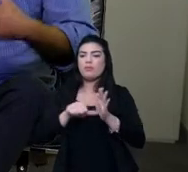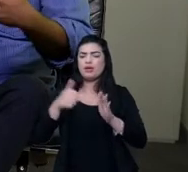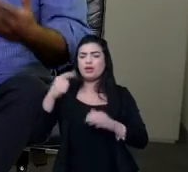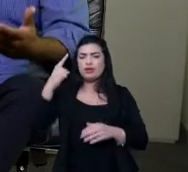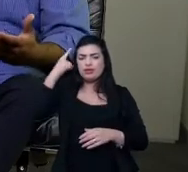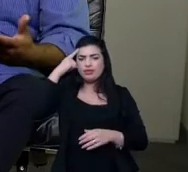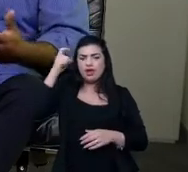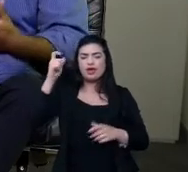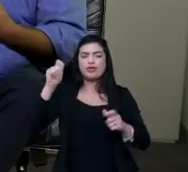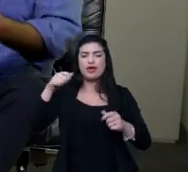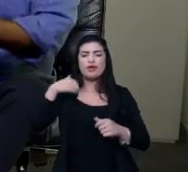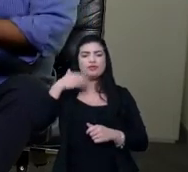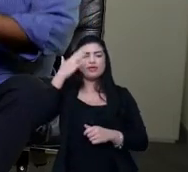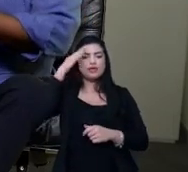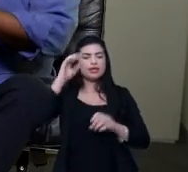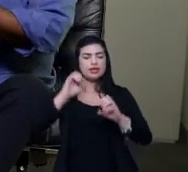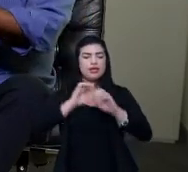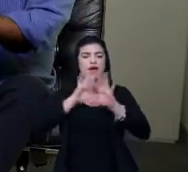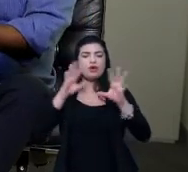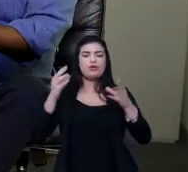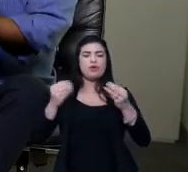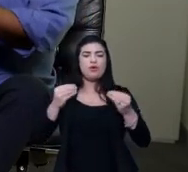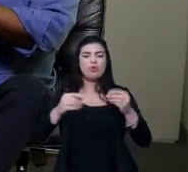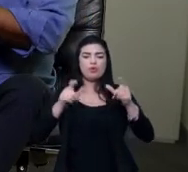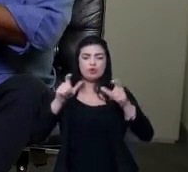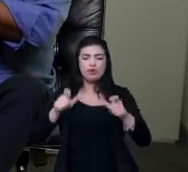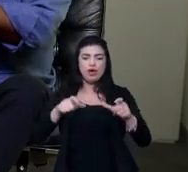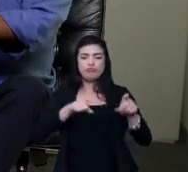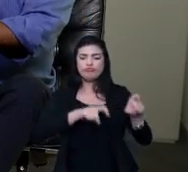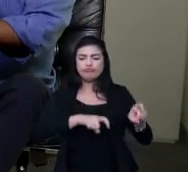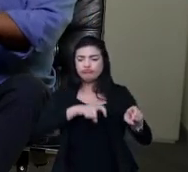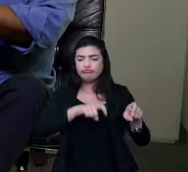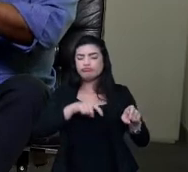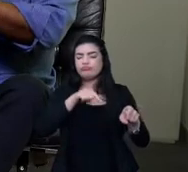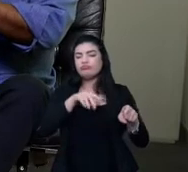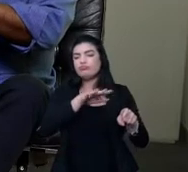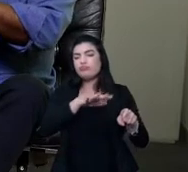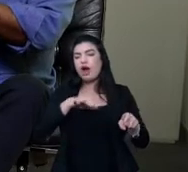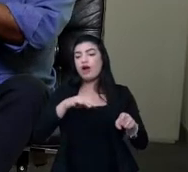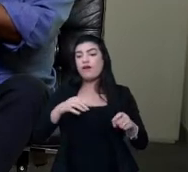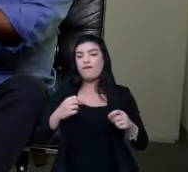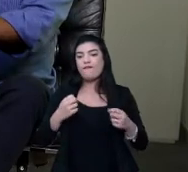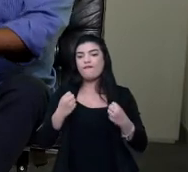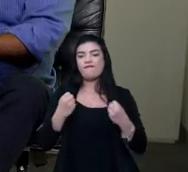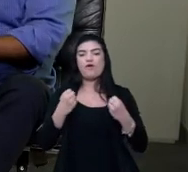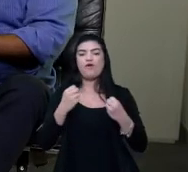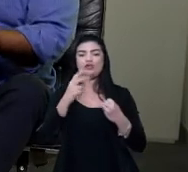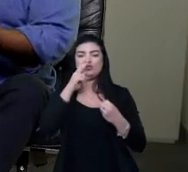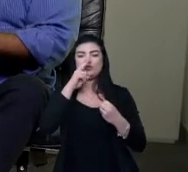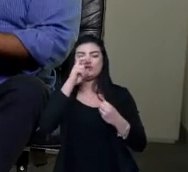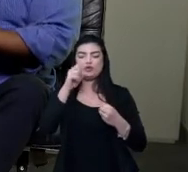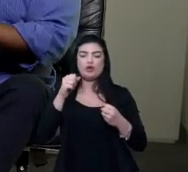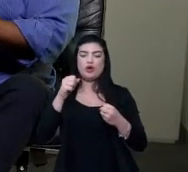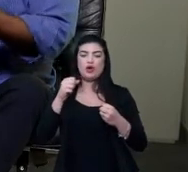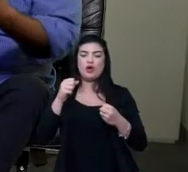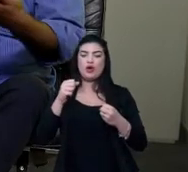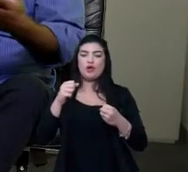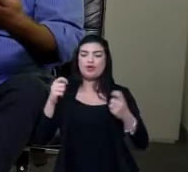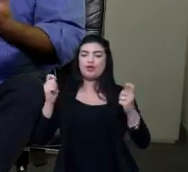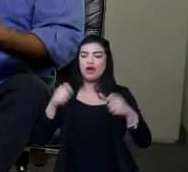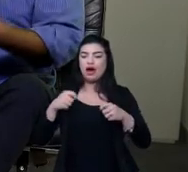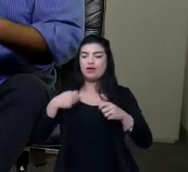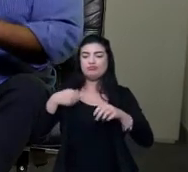a vivência do sertanejo e essa relação que a gente tem com o poder e com a falta de acesso às coisas. Quantas vezes a